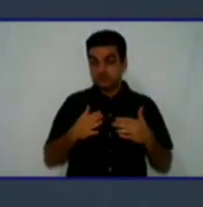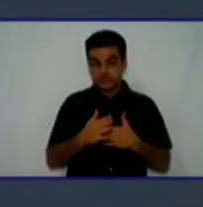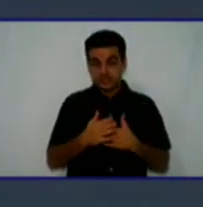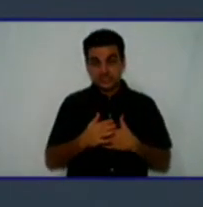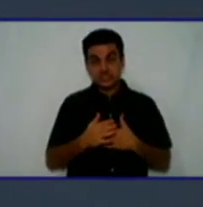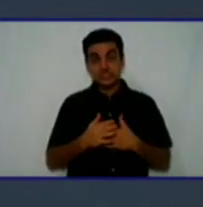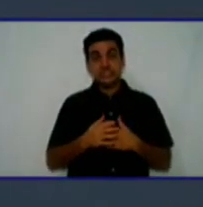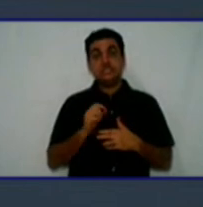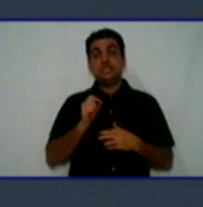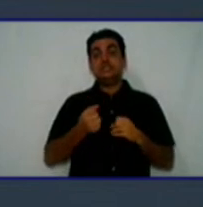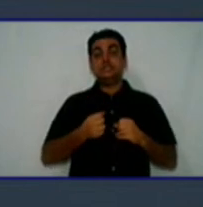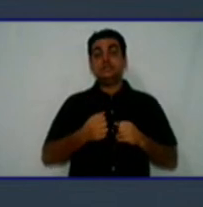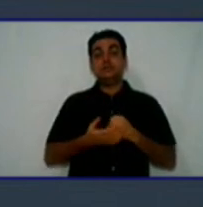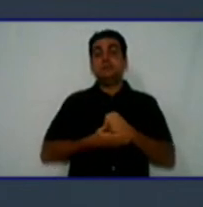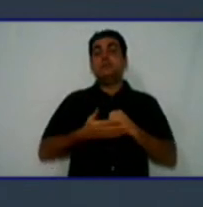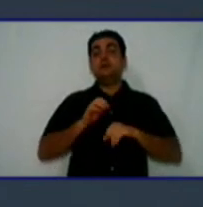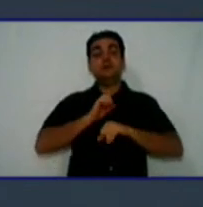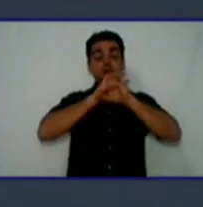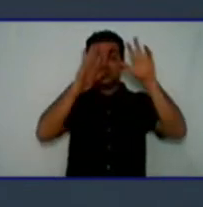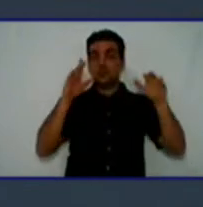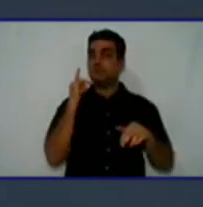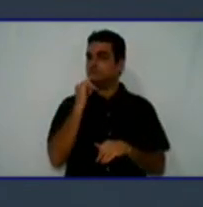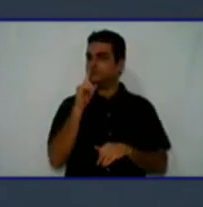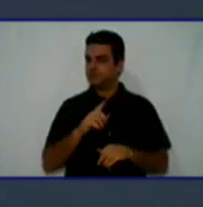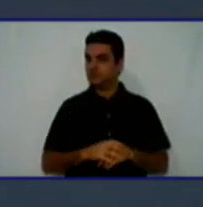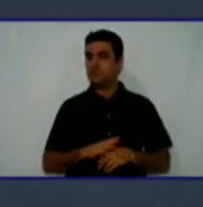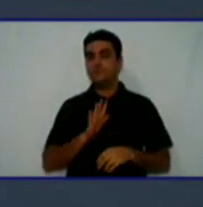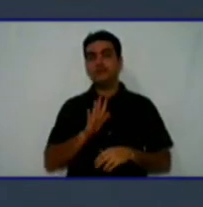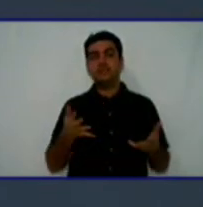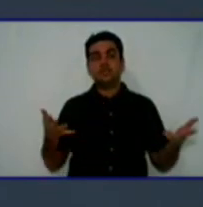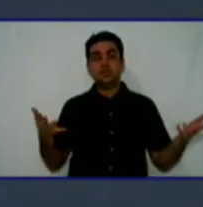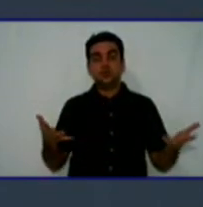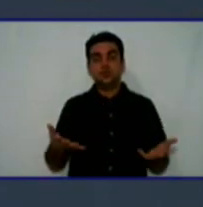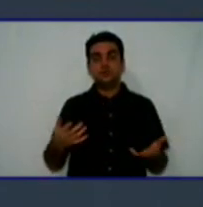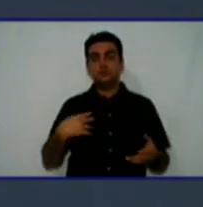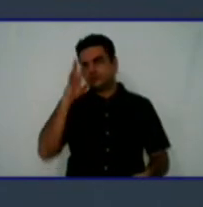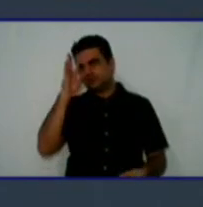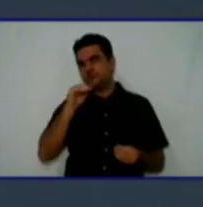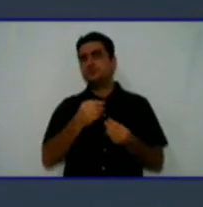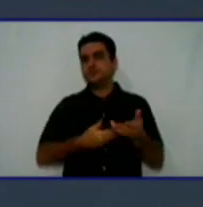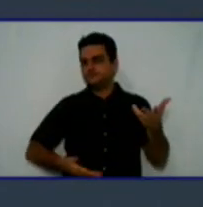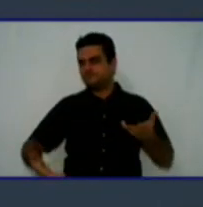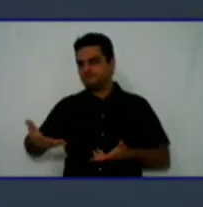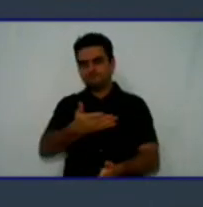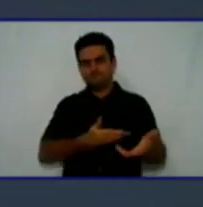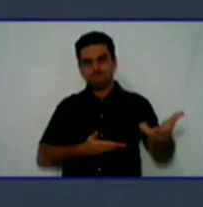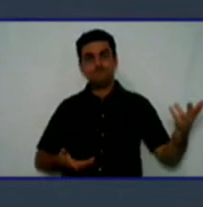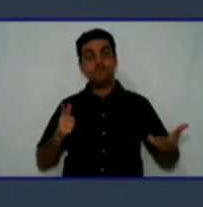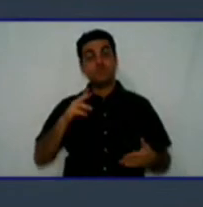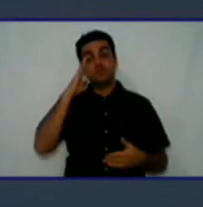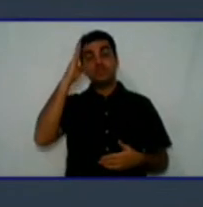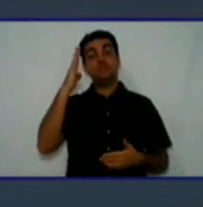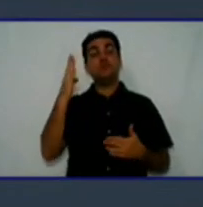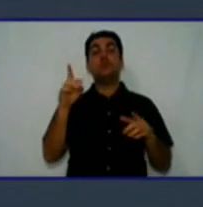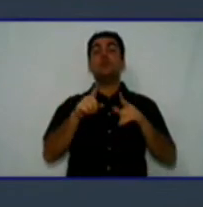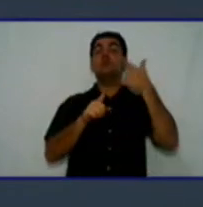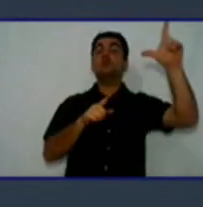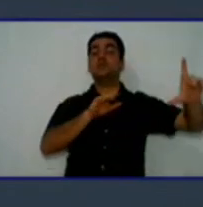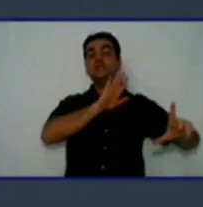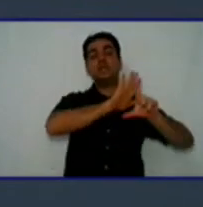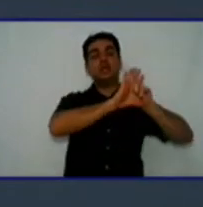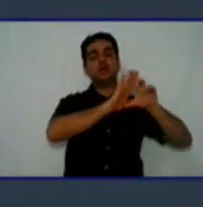inaceitável à liberdade de expressão, haja vista a necessidade de convivência desse princípio com aquele